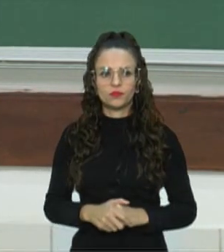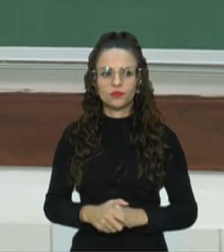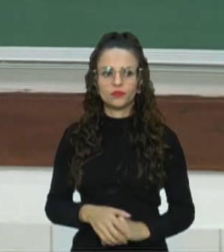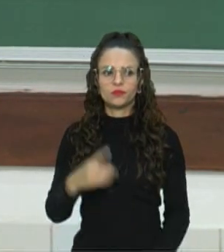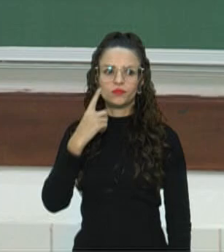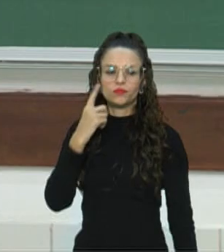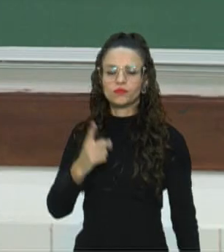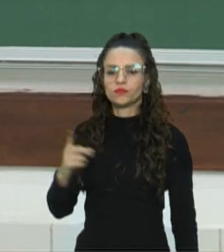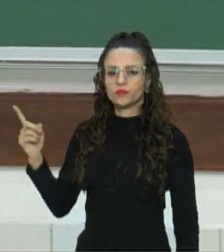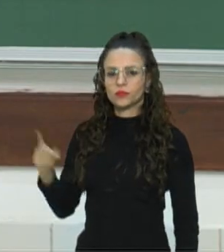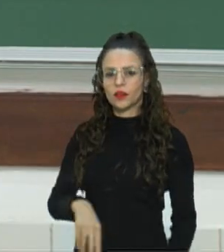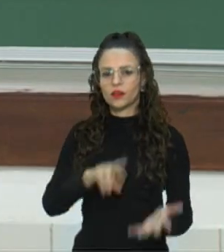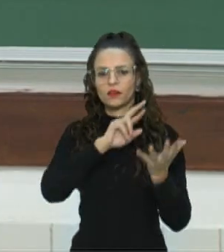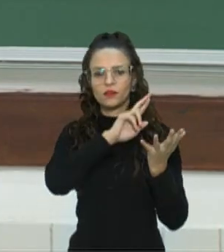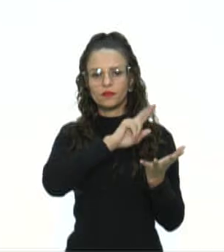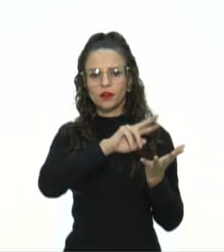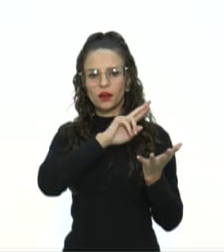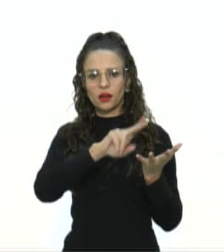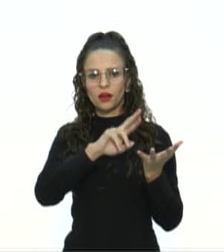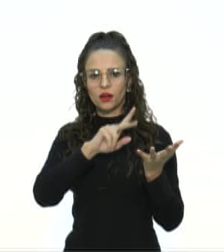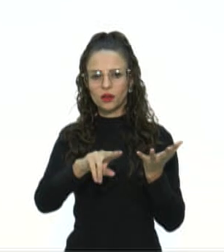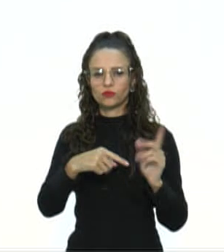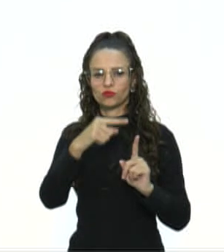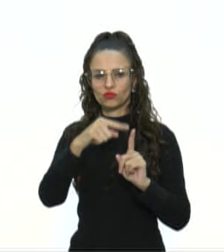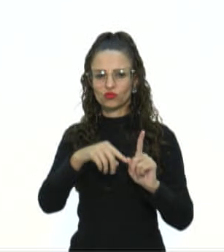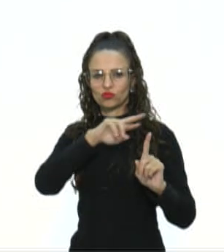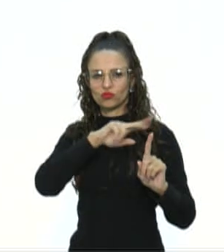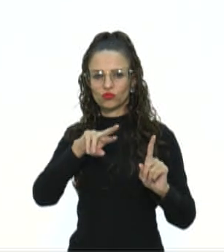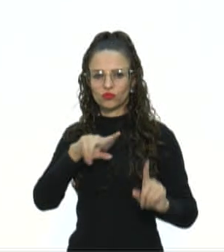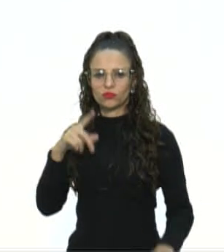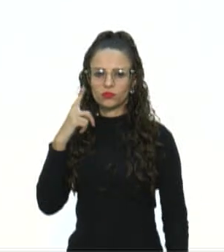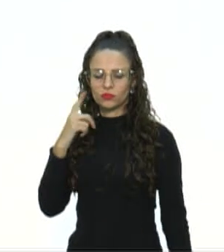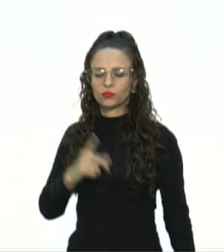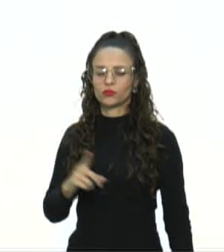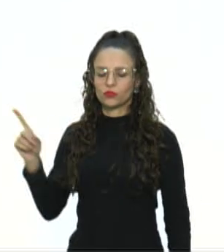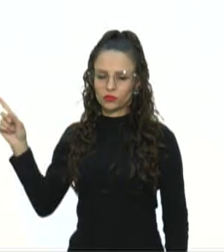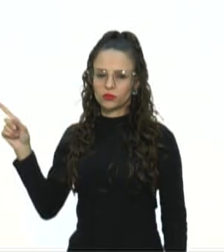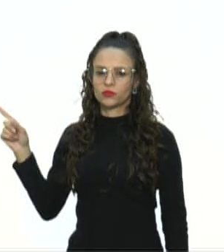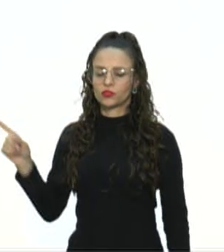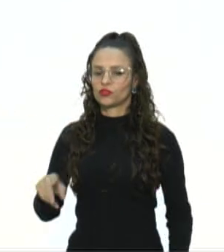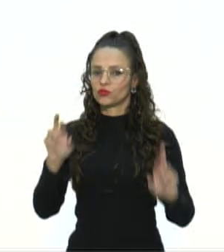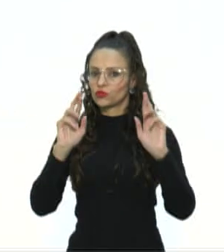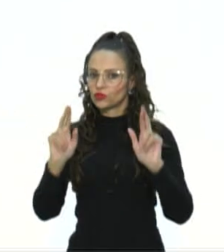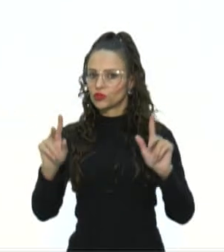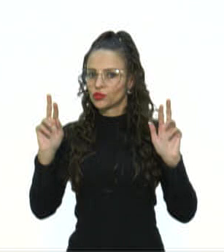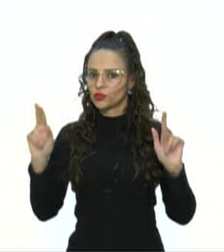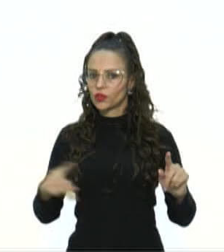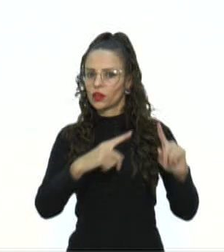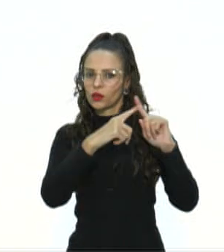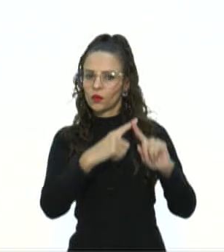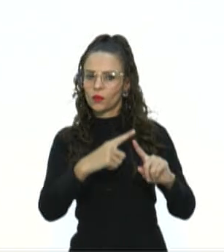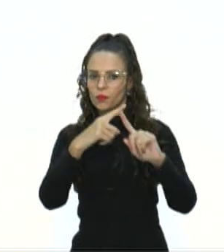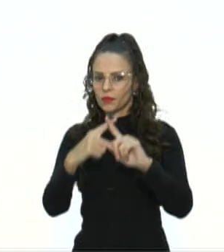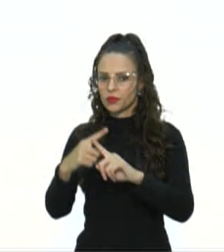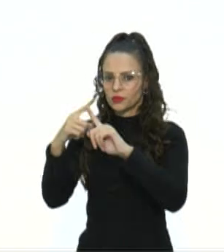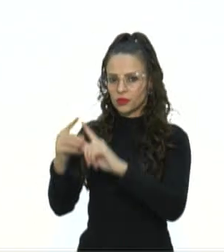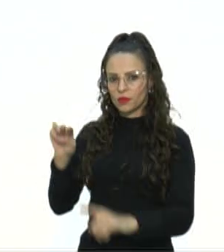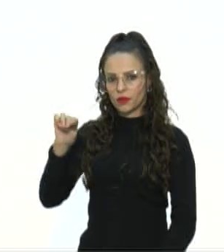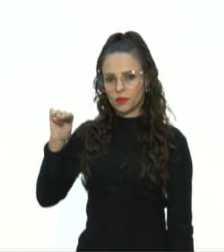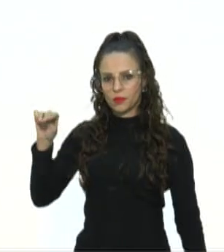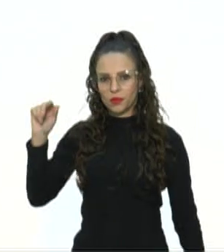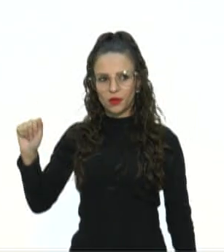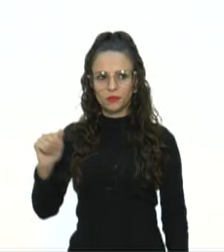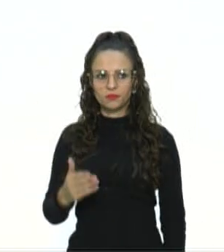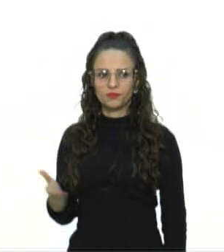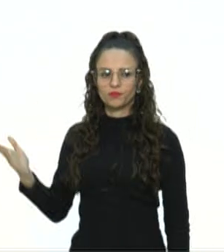aqui temos várias modalidades, como vocês podem ver nessas imagens aqui, né? Então são vários estilos diferentes de competições de MMA que tem. Na primeira